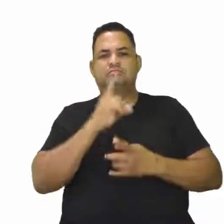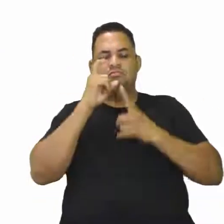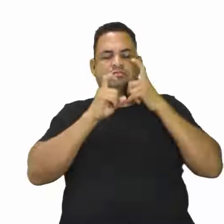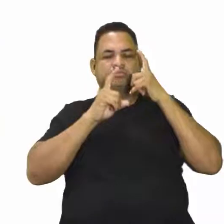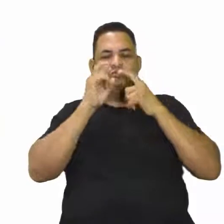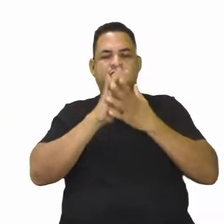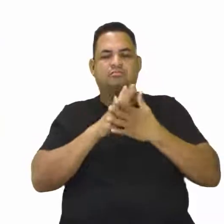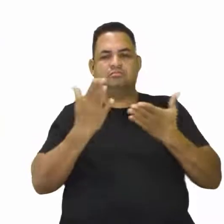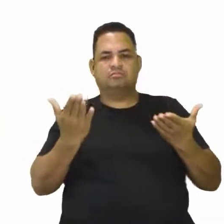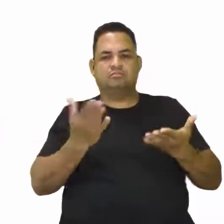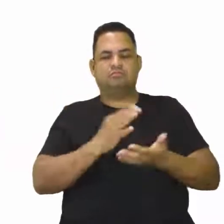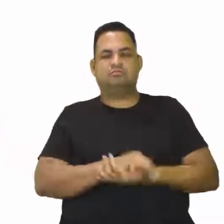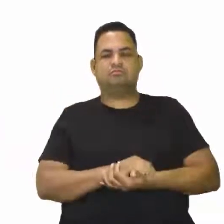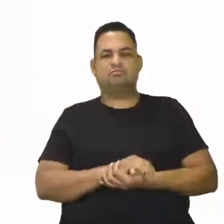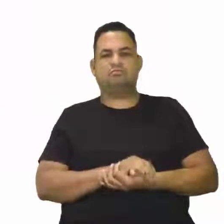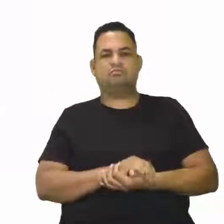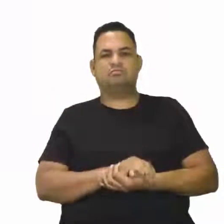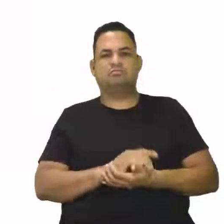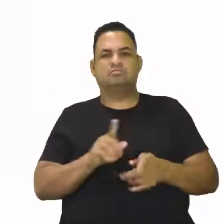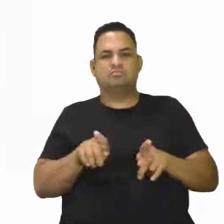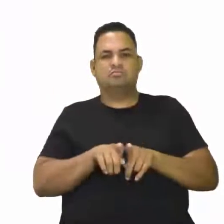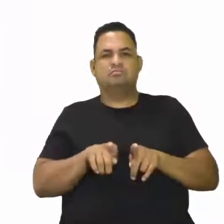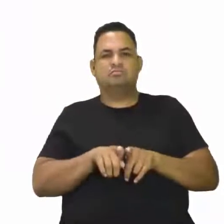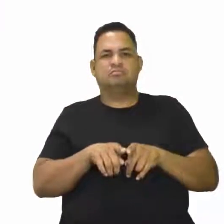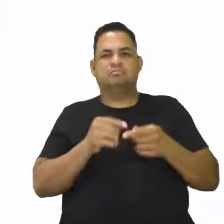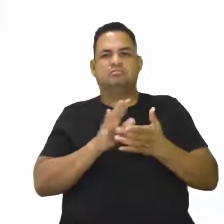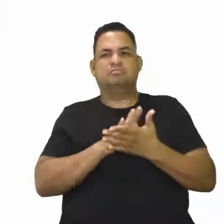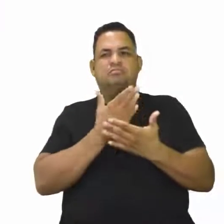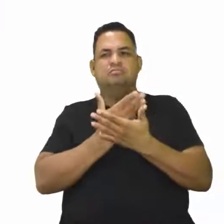expressões de contentamento. Nós também